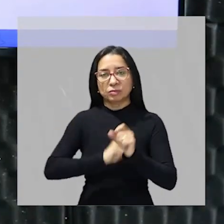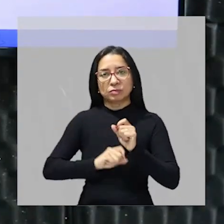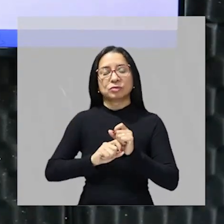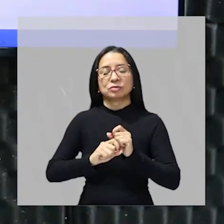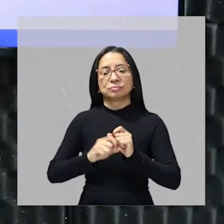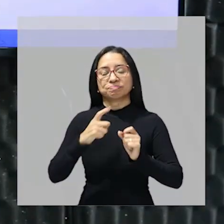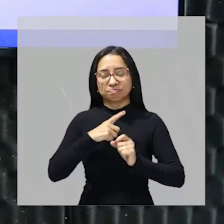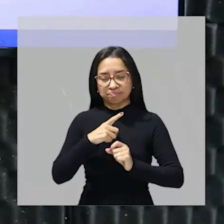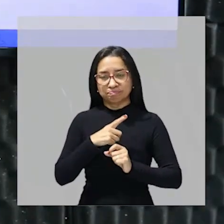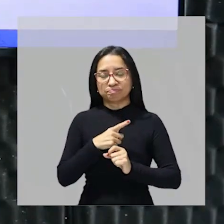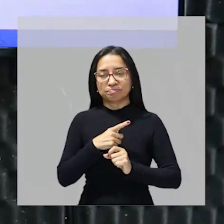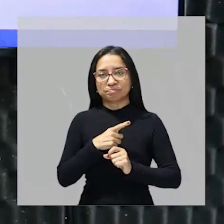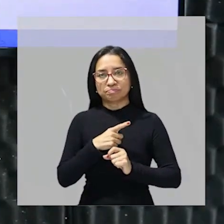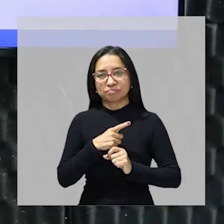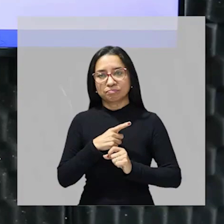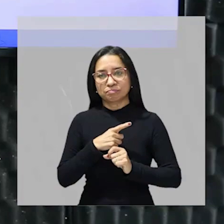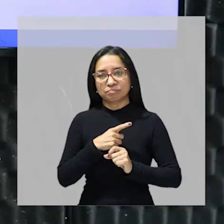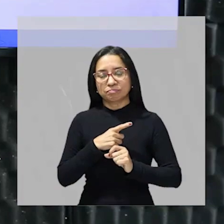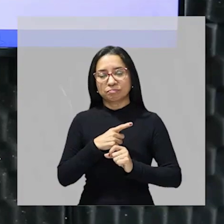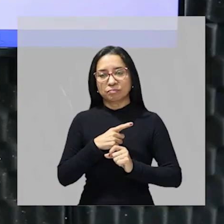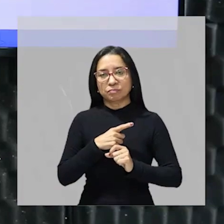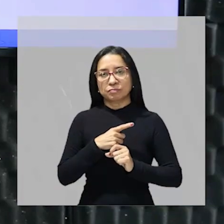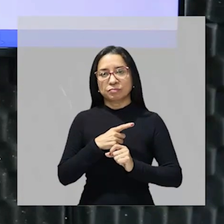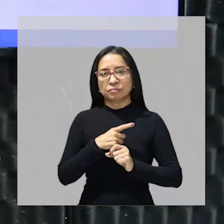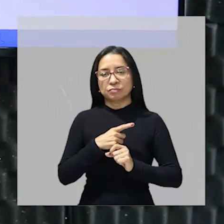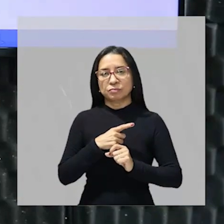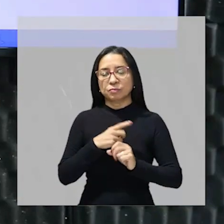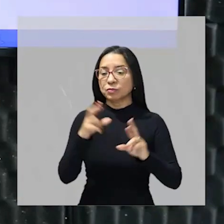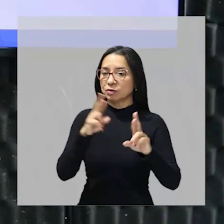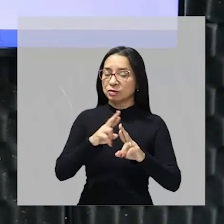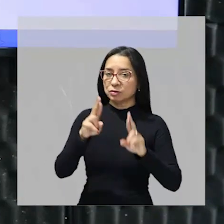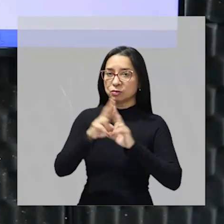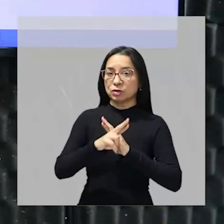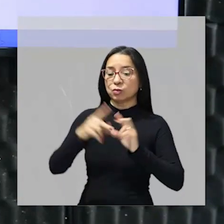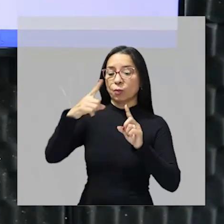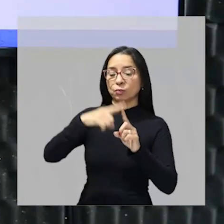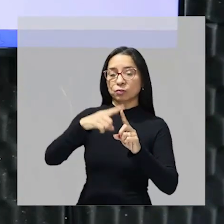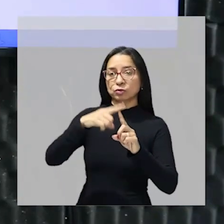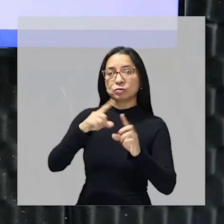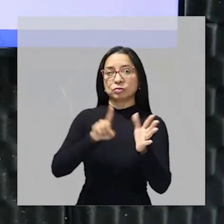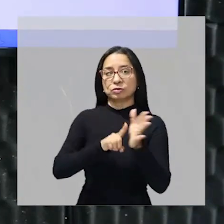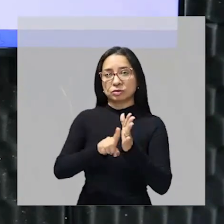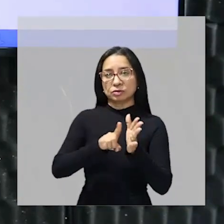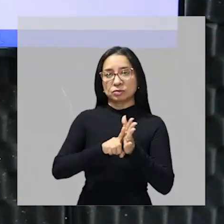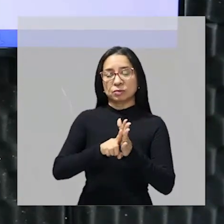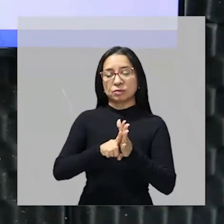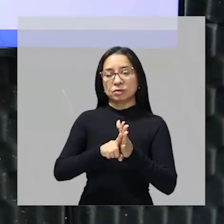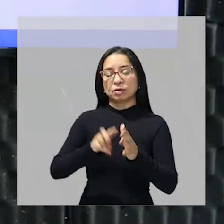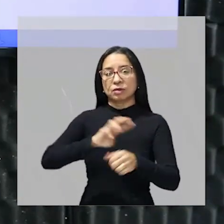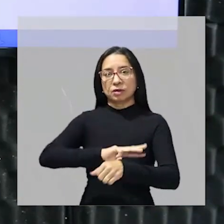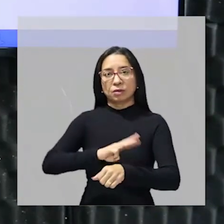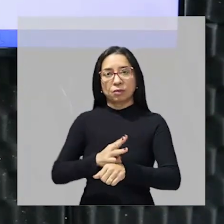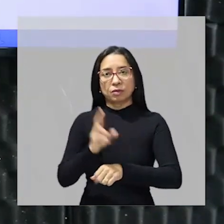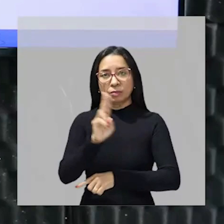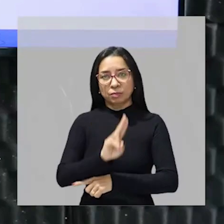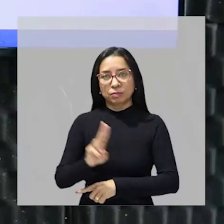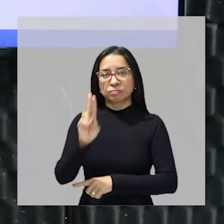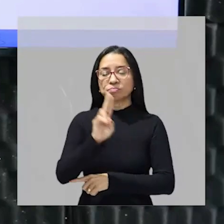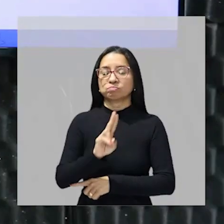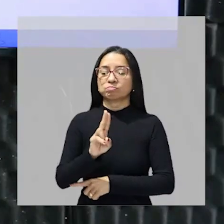já tiveram, sobre o modelo das questões, tá? Então, a UEMA, ela usa